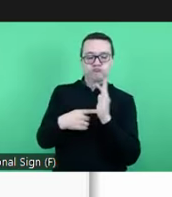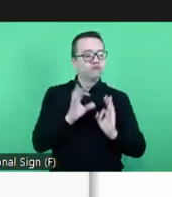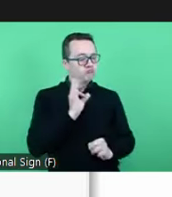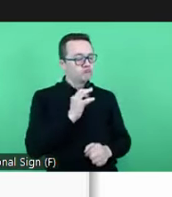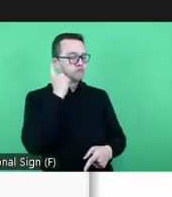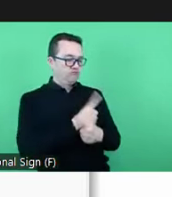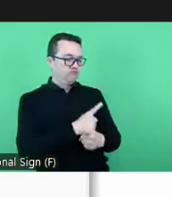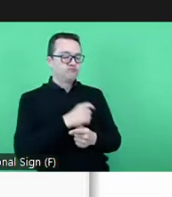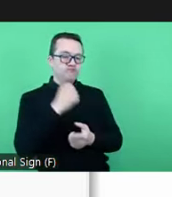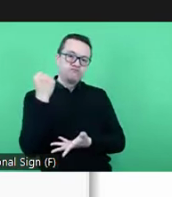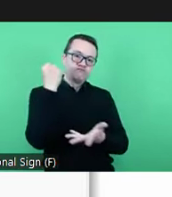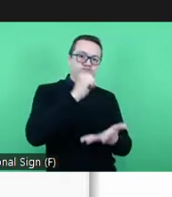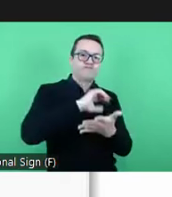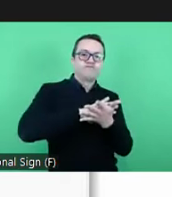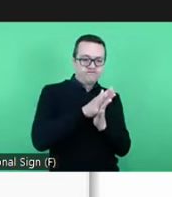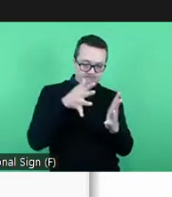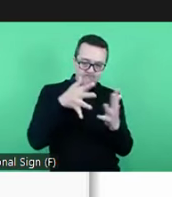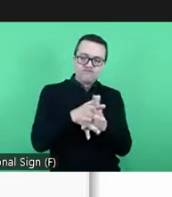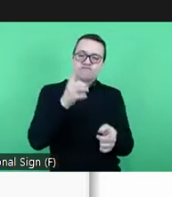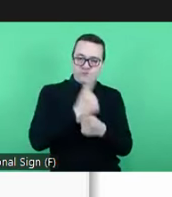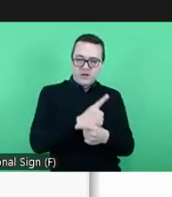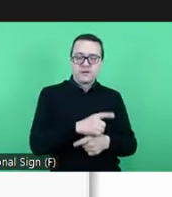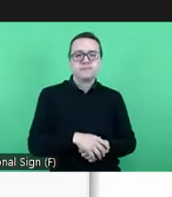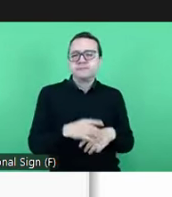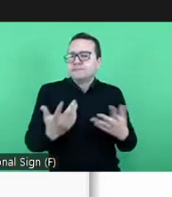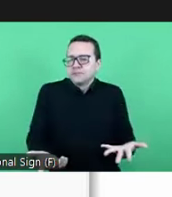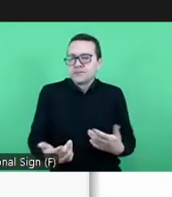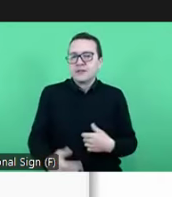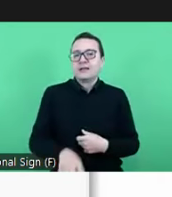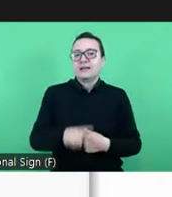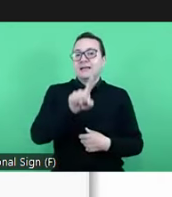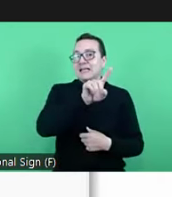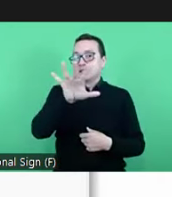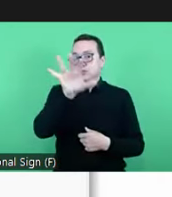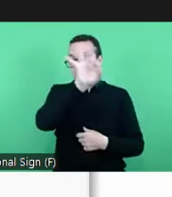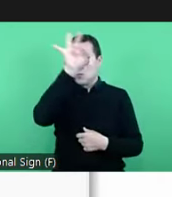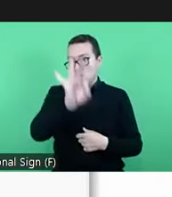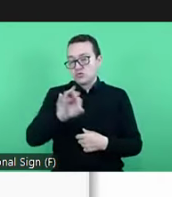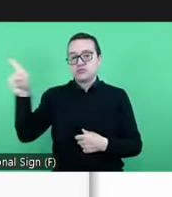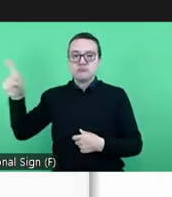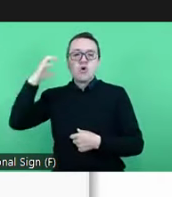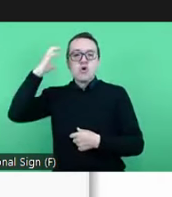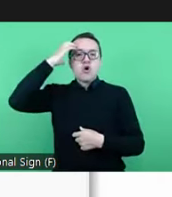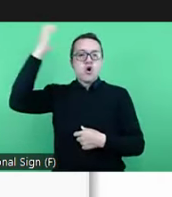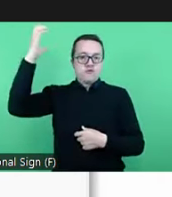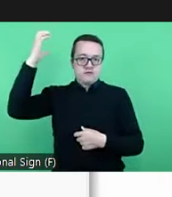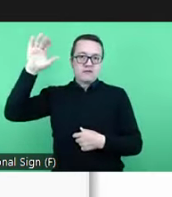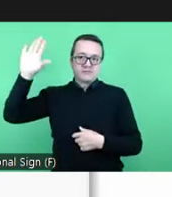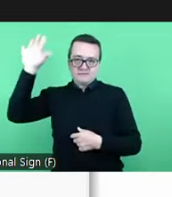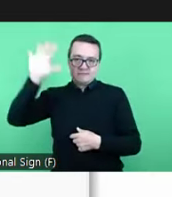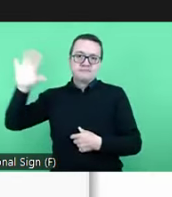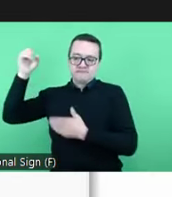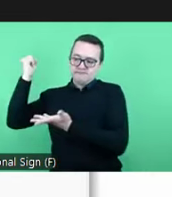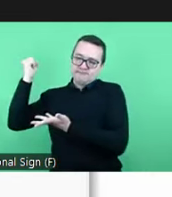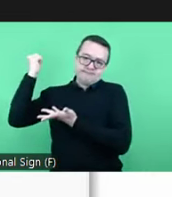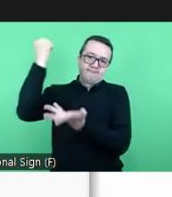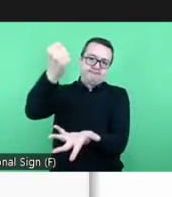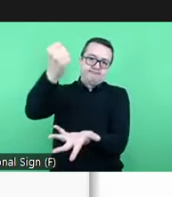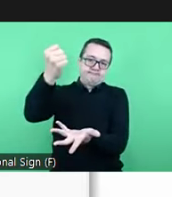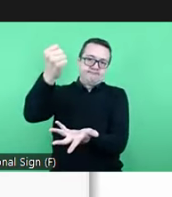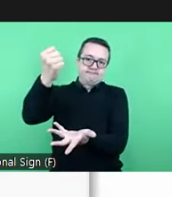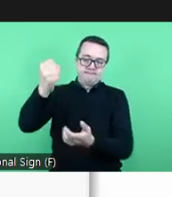da health. atenção são do governo federal. 15% Minimamente of our 12% overall dos budget recursos são do comes Estado from e the 15%